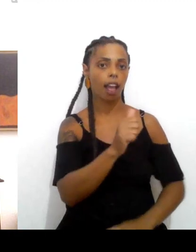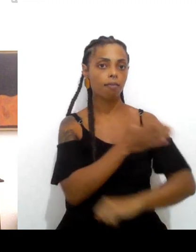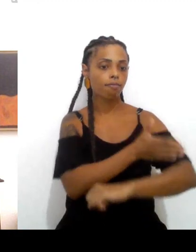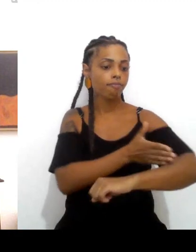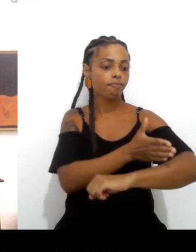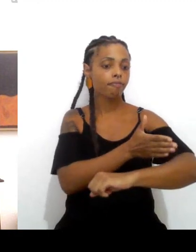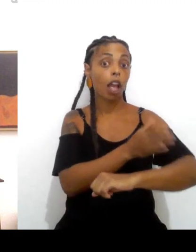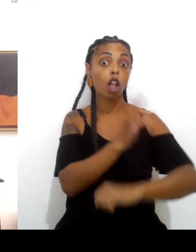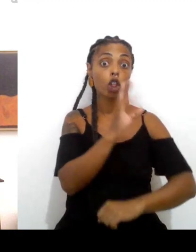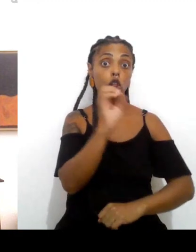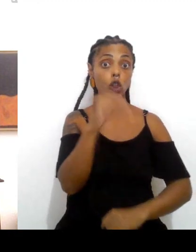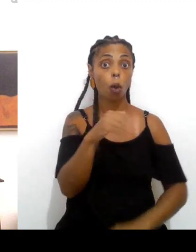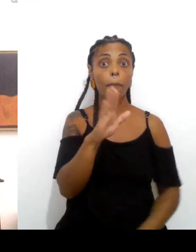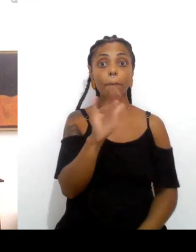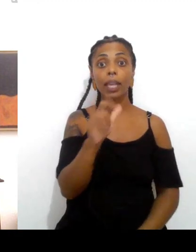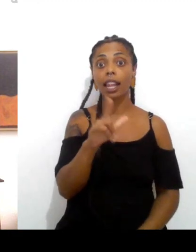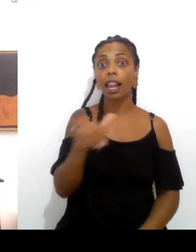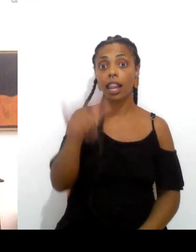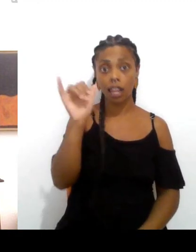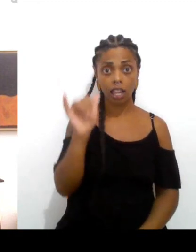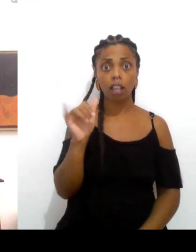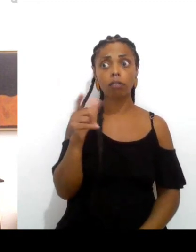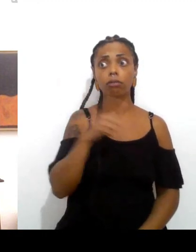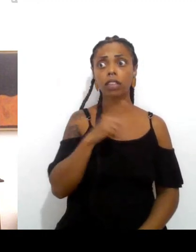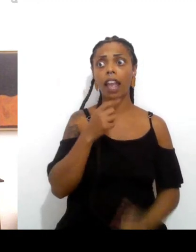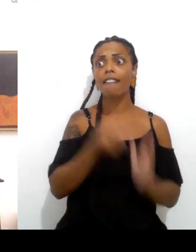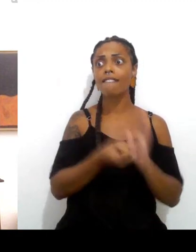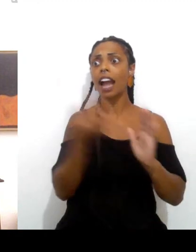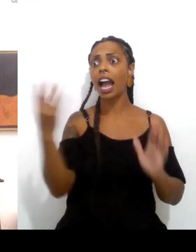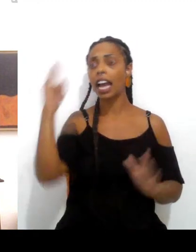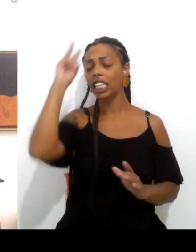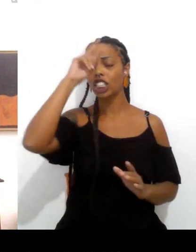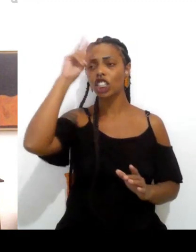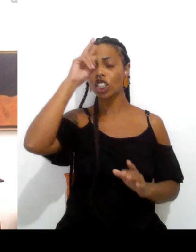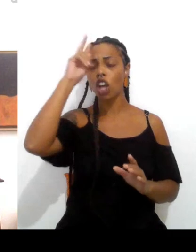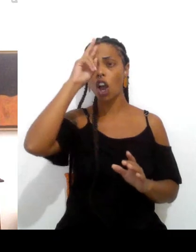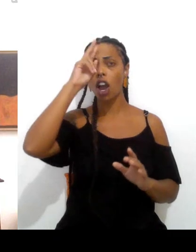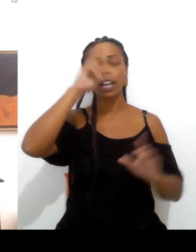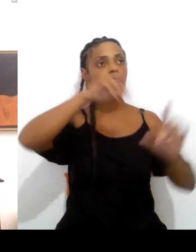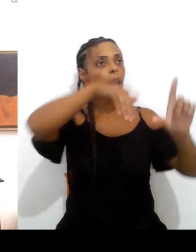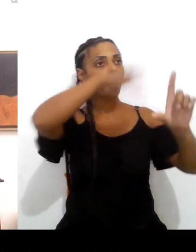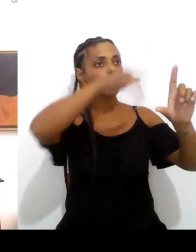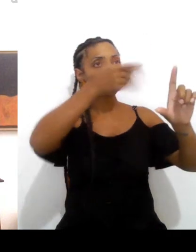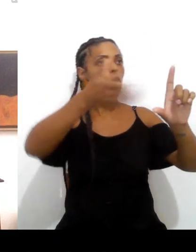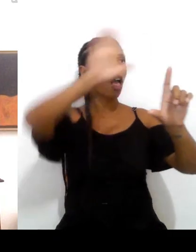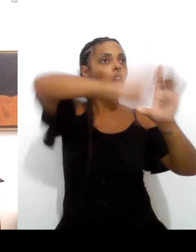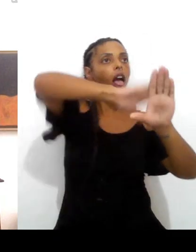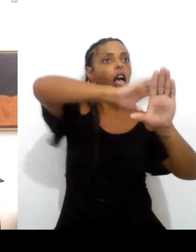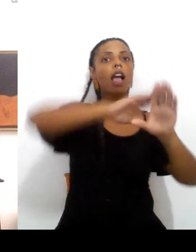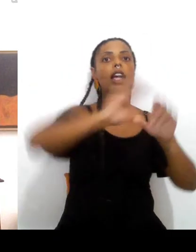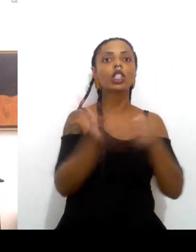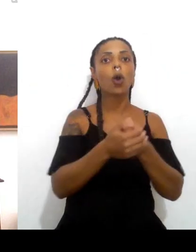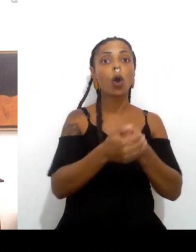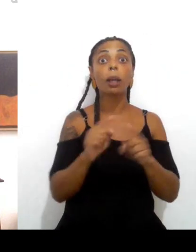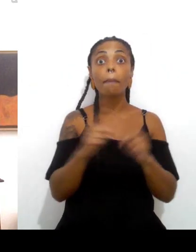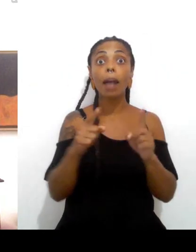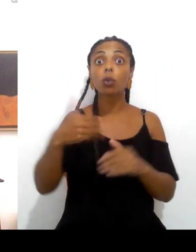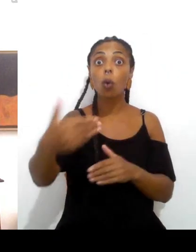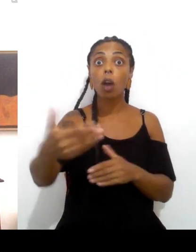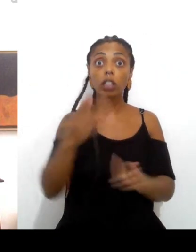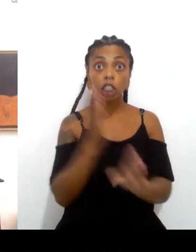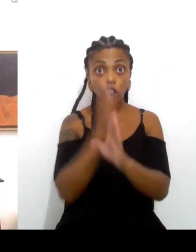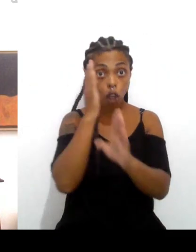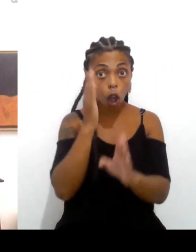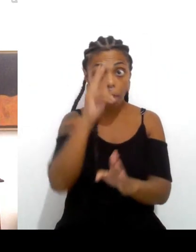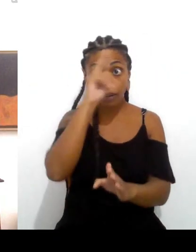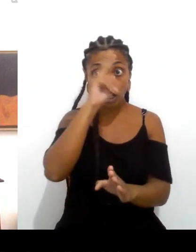todas essas histórias que ficavam escondidas por trás das pinturas mas quando você descobrir a história